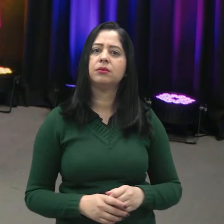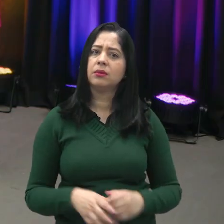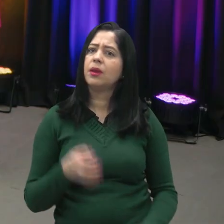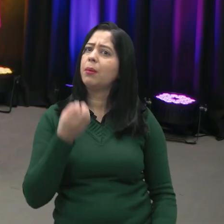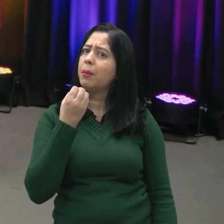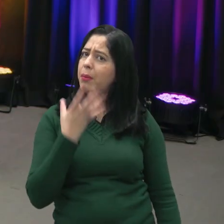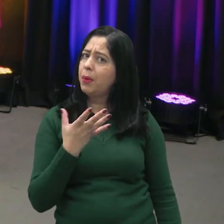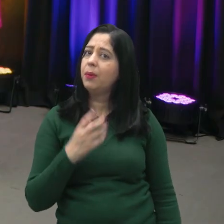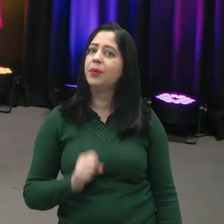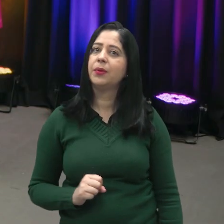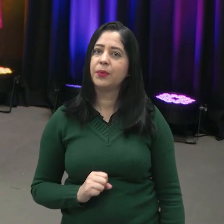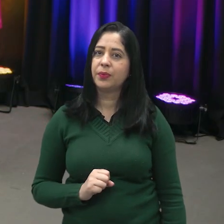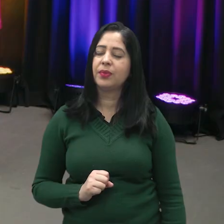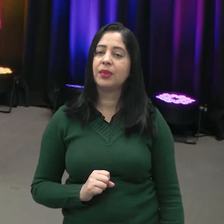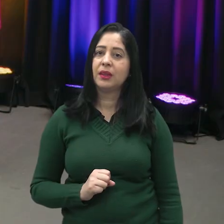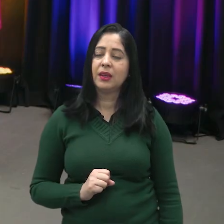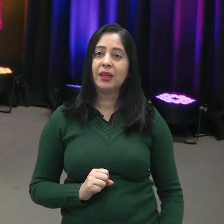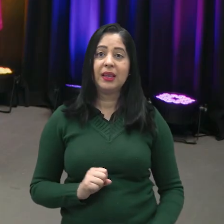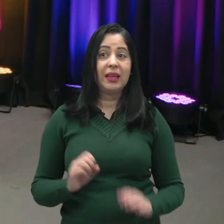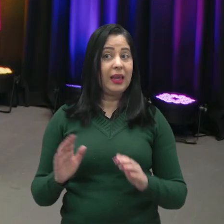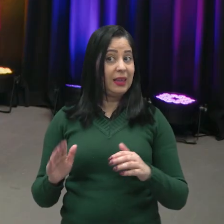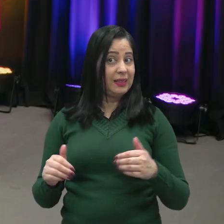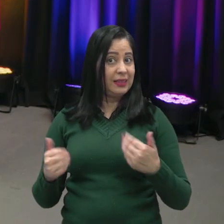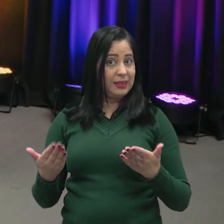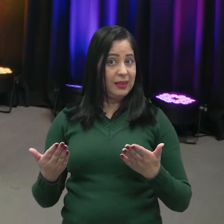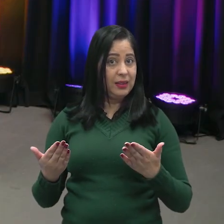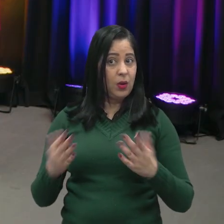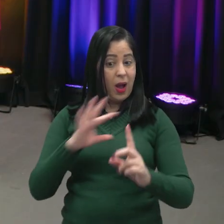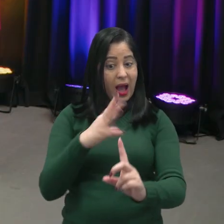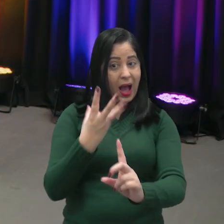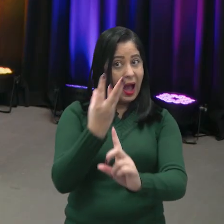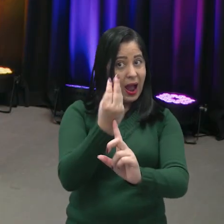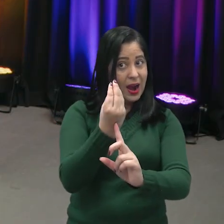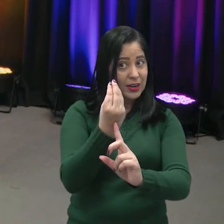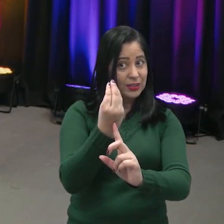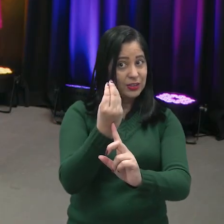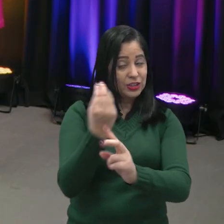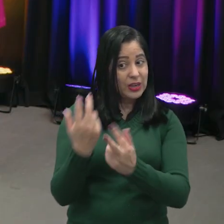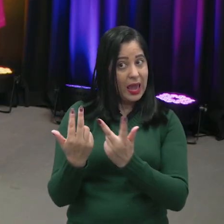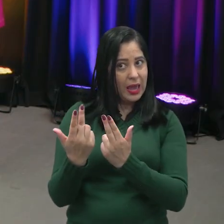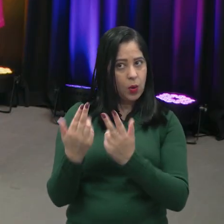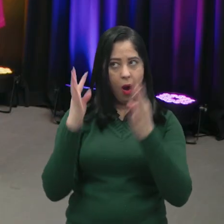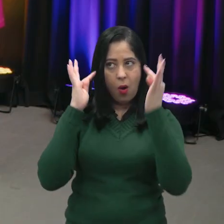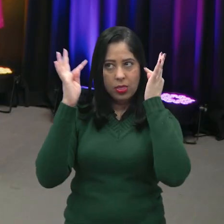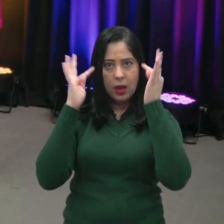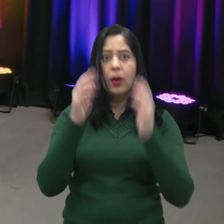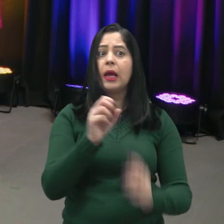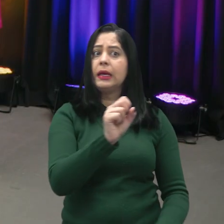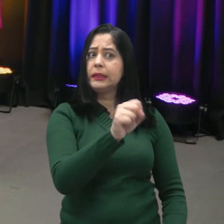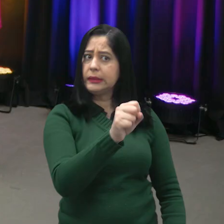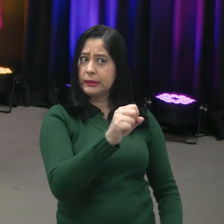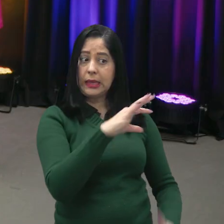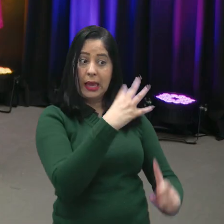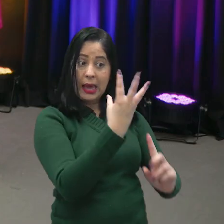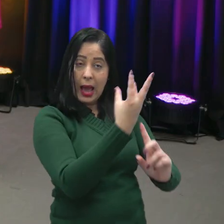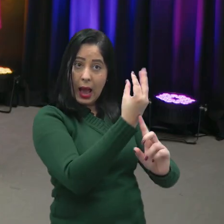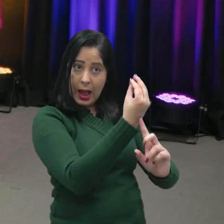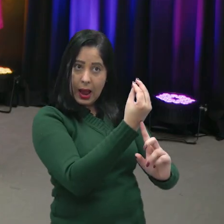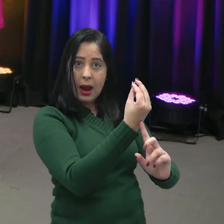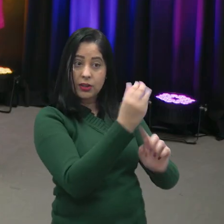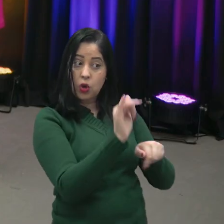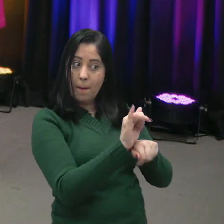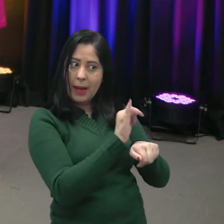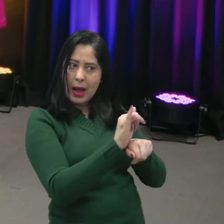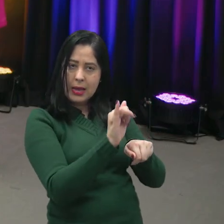ele acaba sendo uma sessão terapêutica junto com através da arte, né? A arte é o caminho da sessão. É o caminho Ela da é sessão. o caminho. Muito é bom.